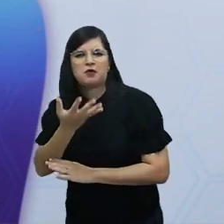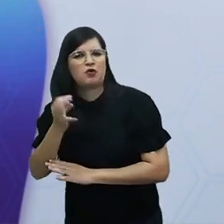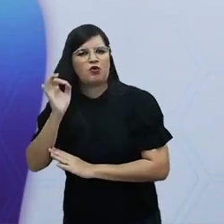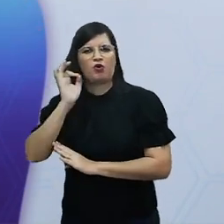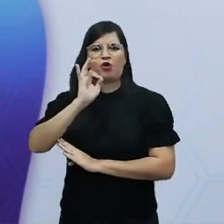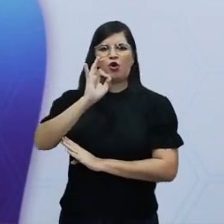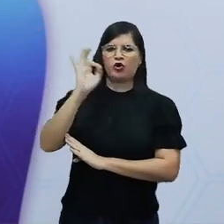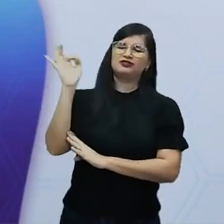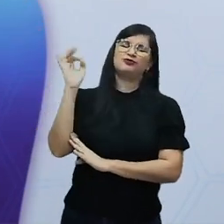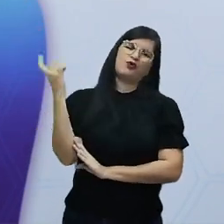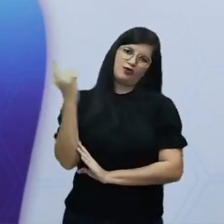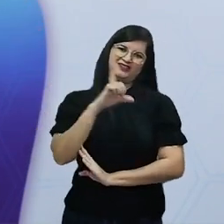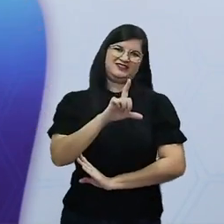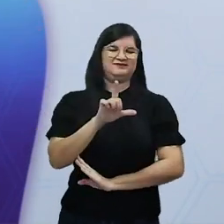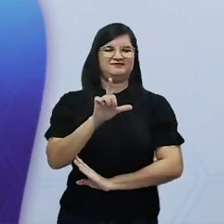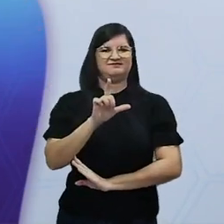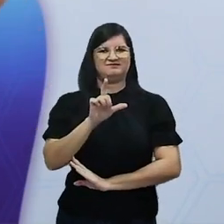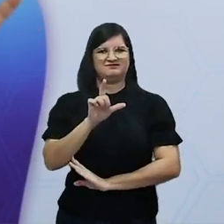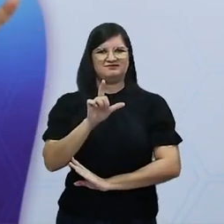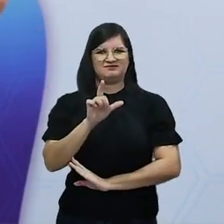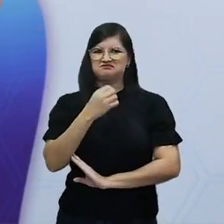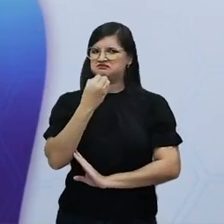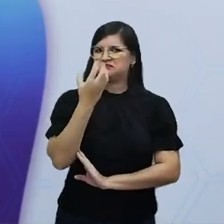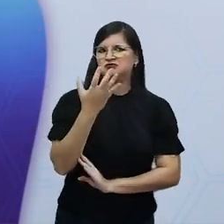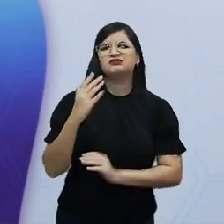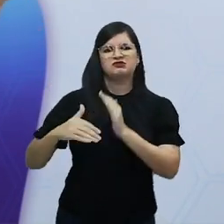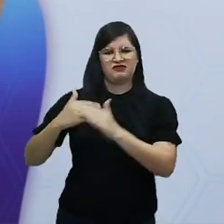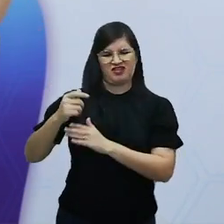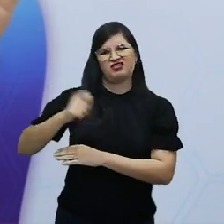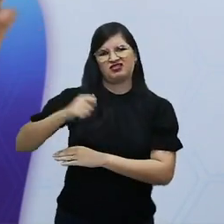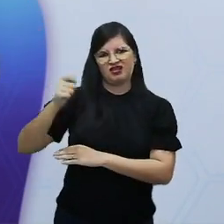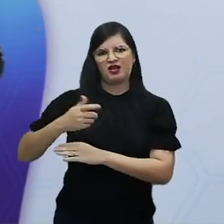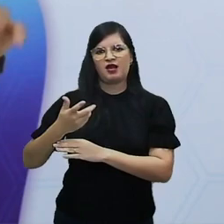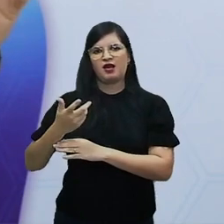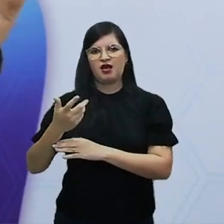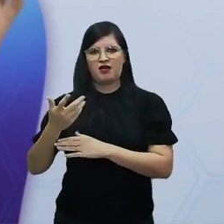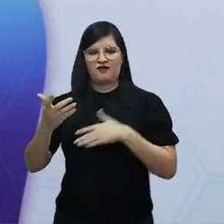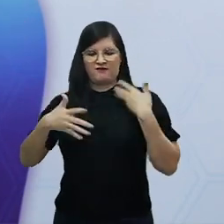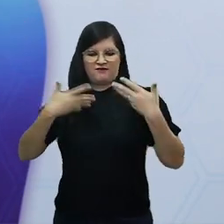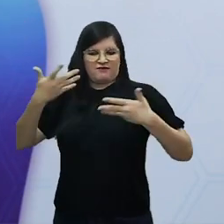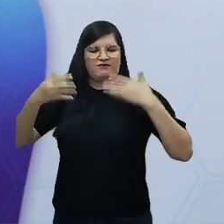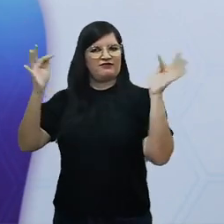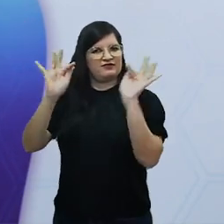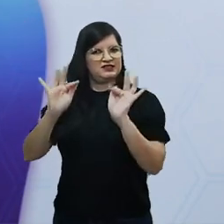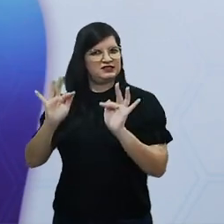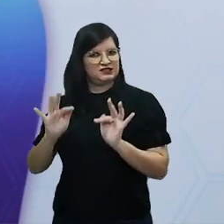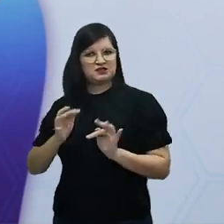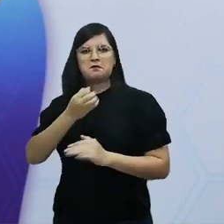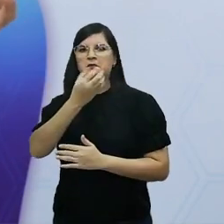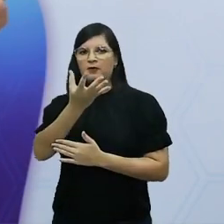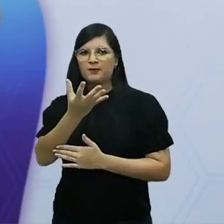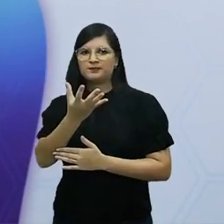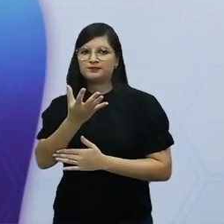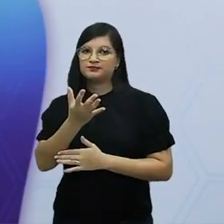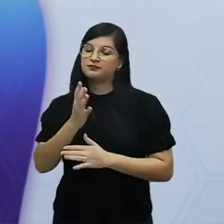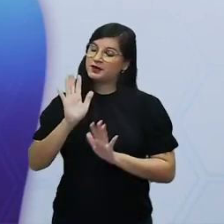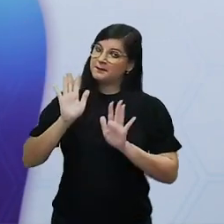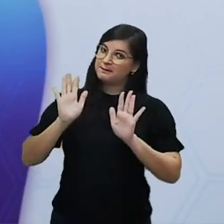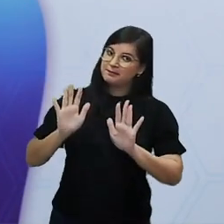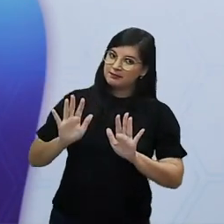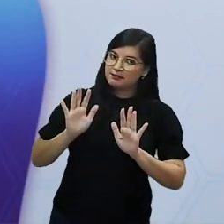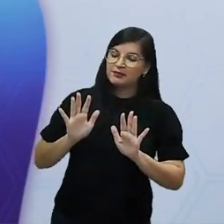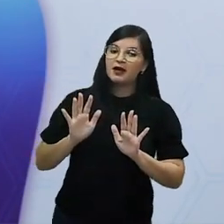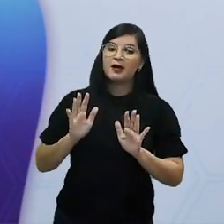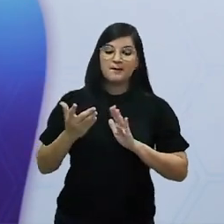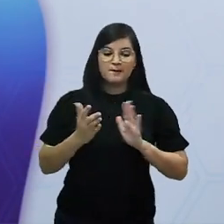bom, todo mundo consegue. Todo mundo consegue fazer muita coisa quando está próspero, quando está feliz, é produtivo e por aí vai. Bom no bom, todo mundo é bom. Eu quero